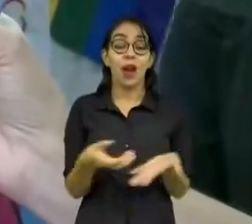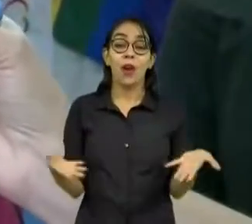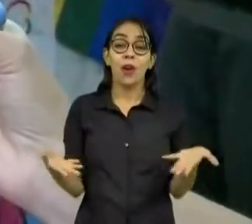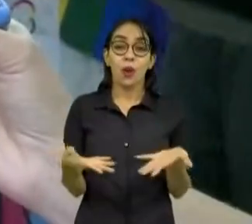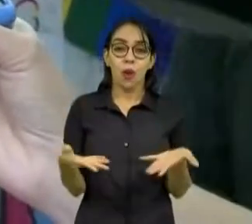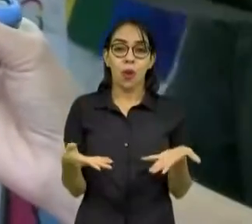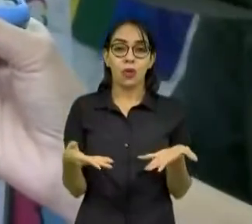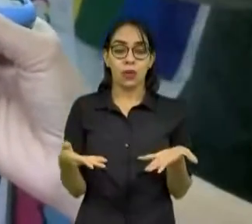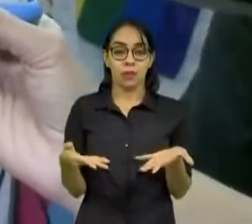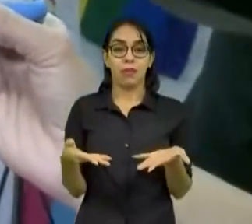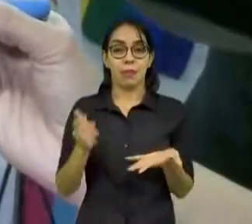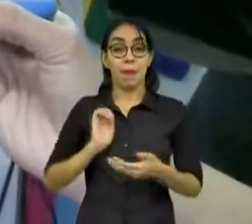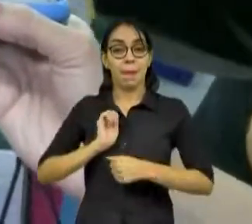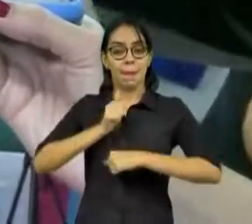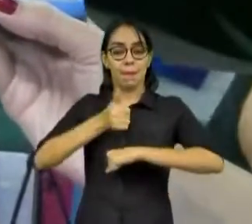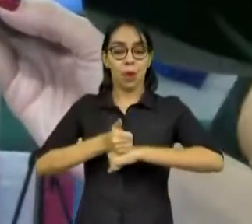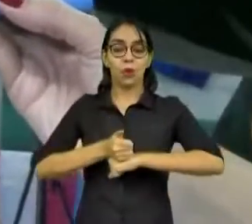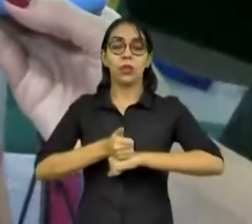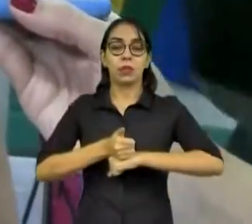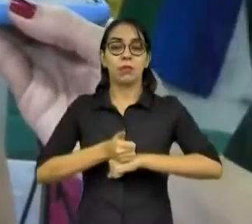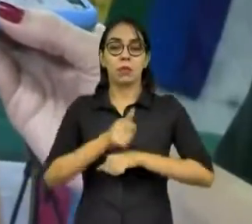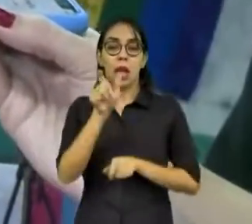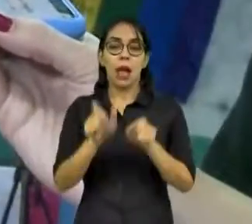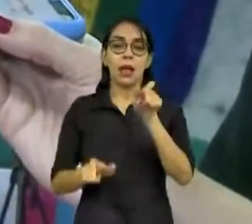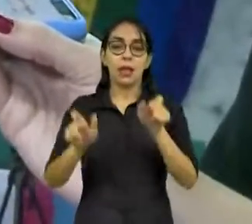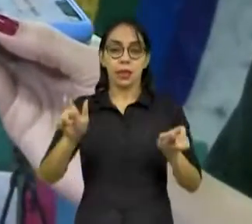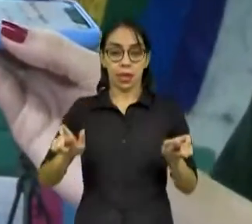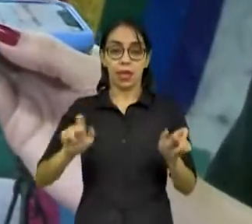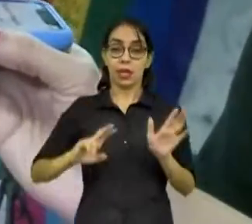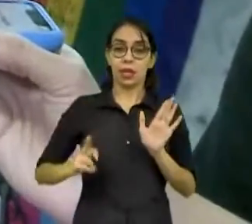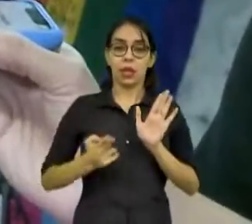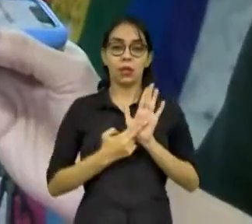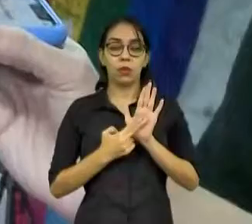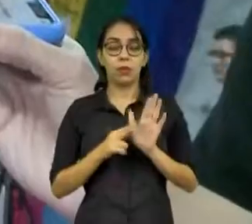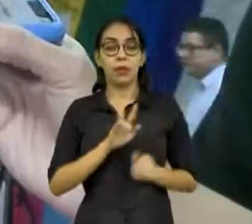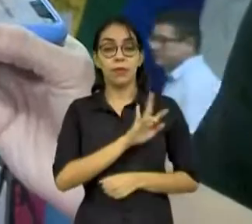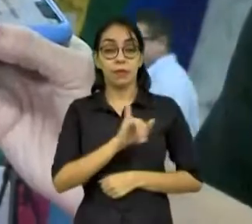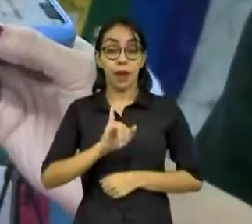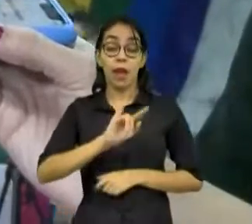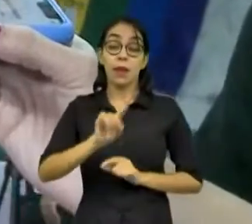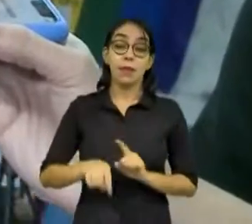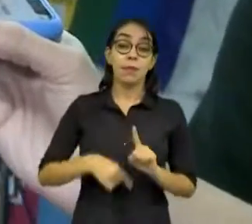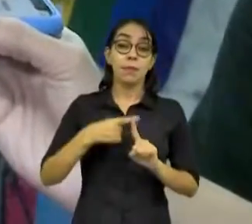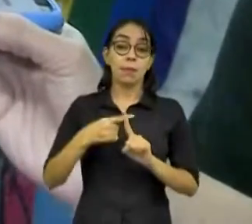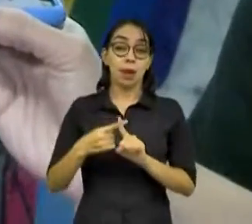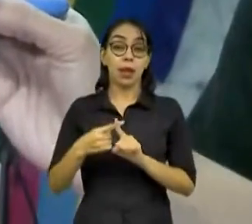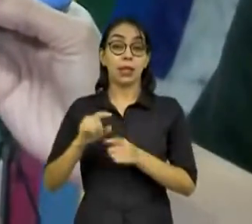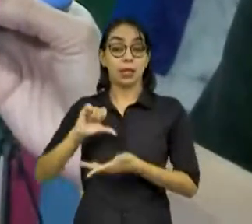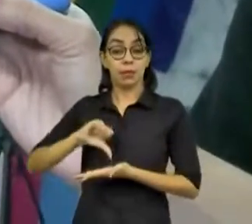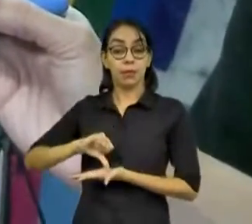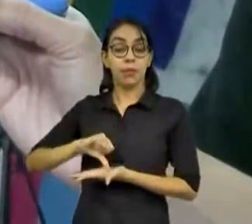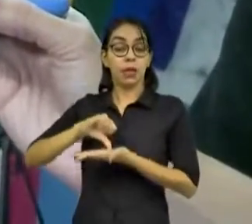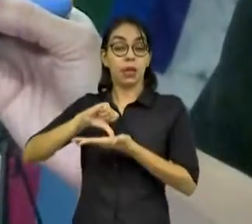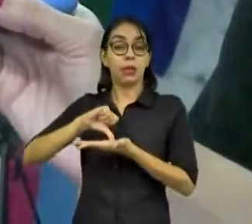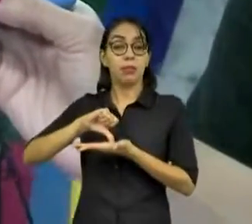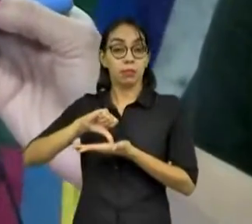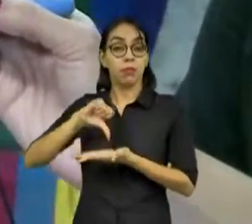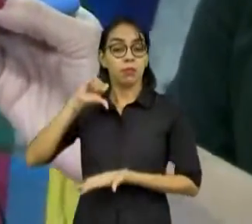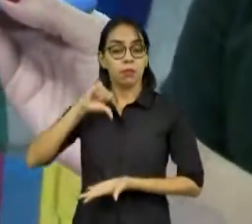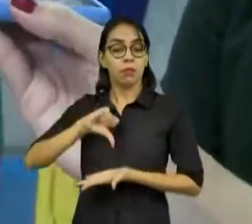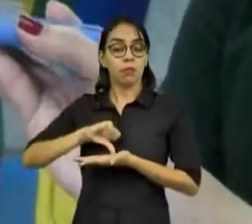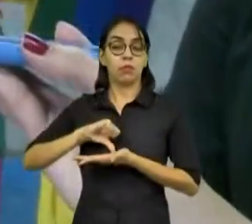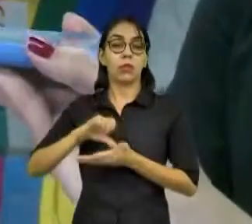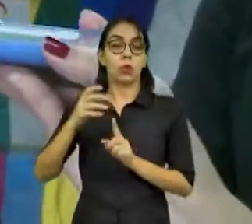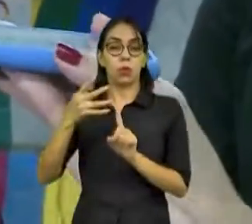dos conselheiros, mas também a implantação do centro de referência LGBTQ+, né? A construção